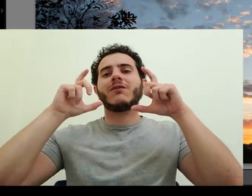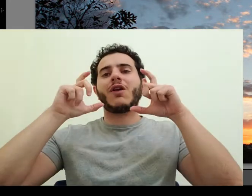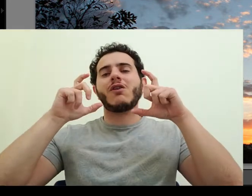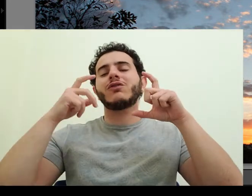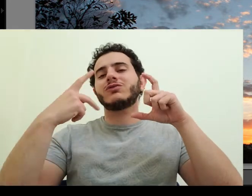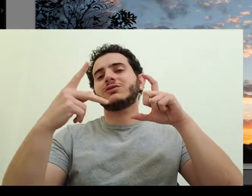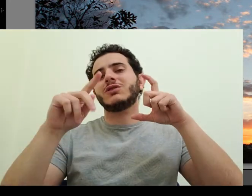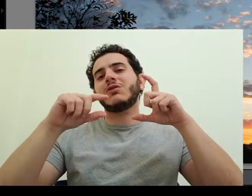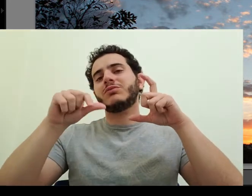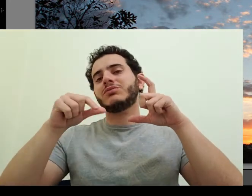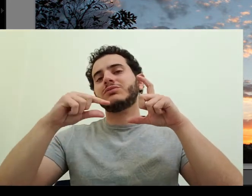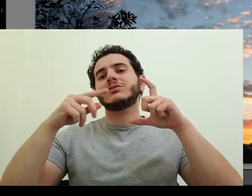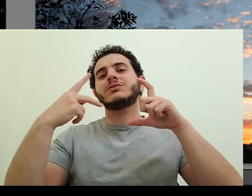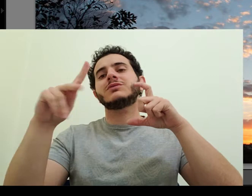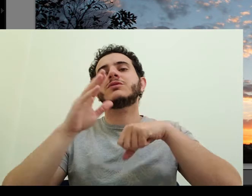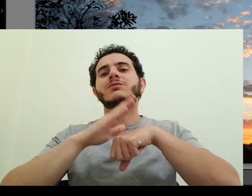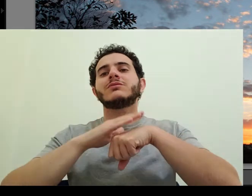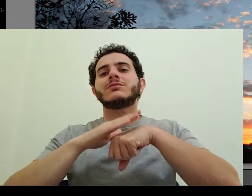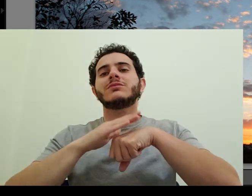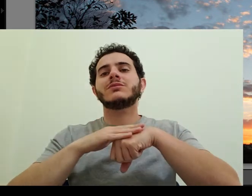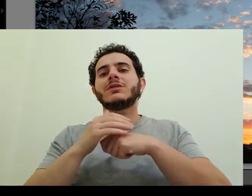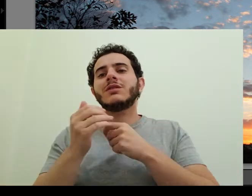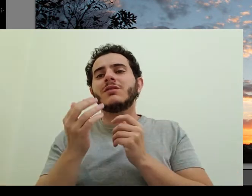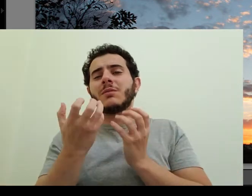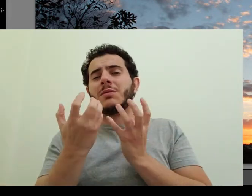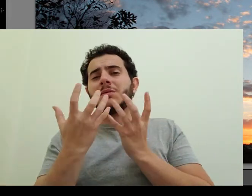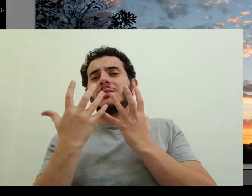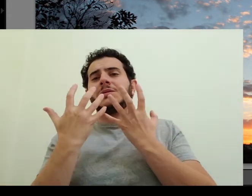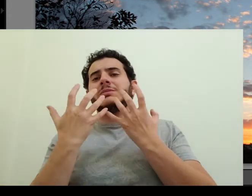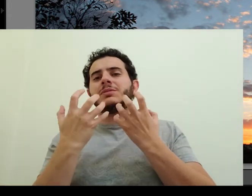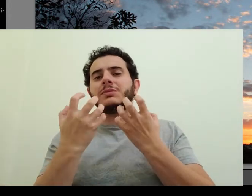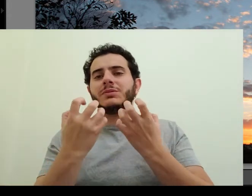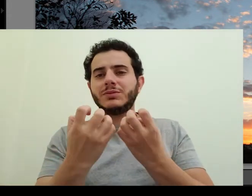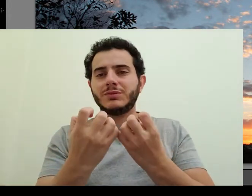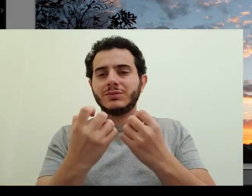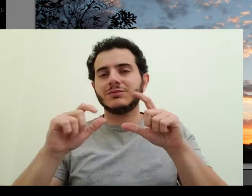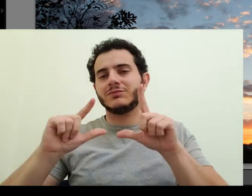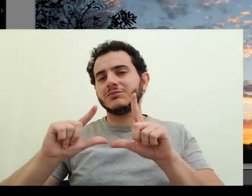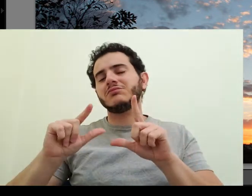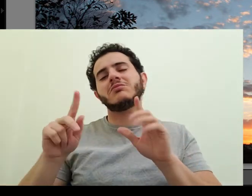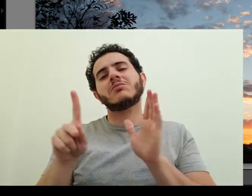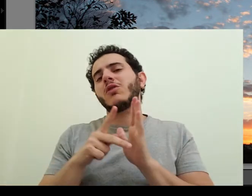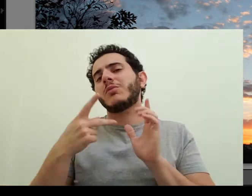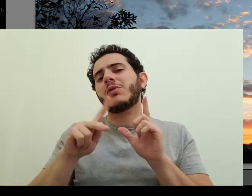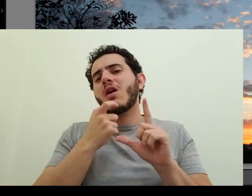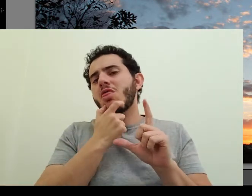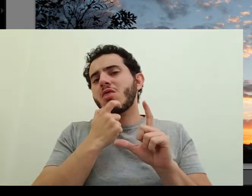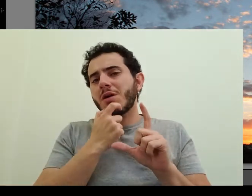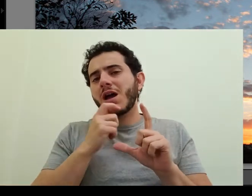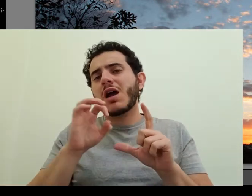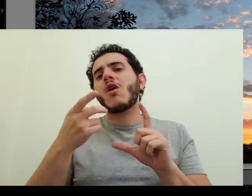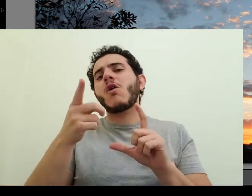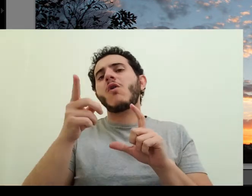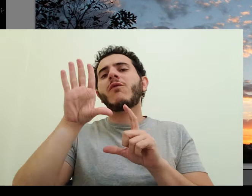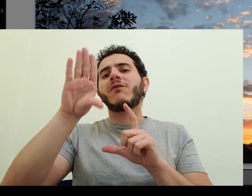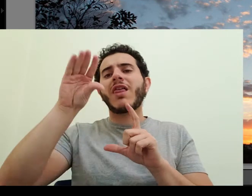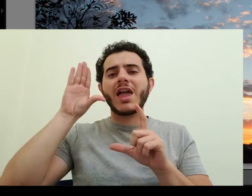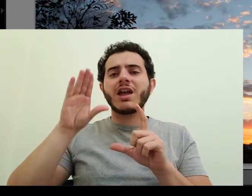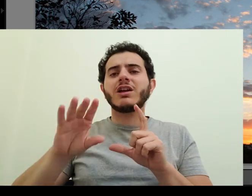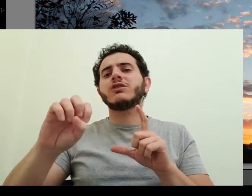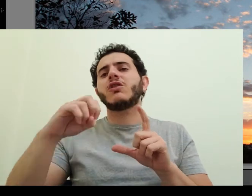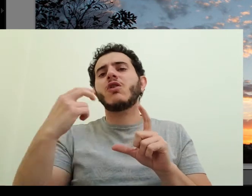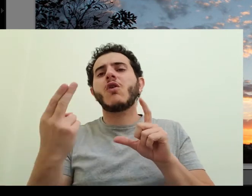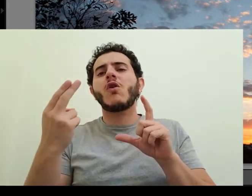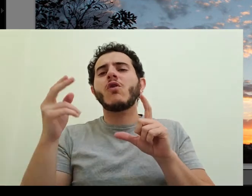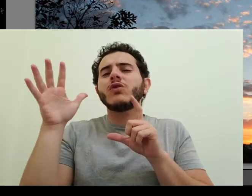o preset de branco que você colocou na câmera, de balanço de branco que você escolheu na câmera, seja automático, seja a luz do dia, seja flash,